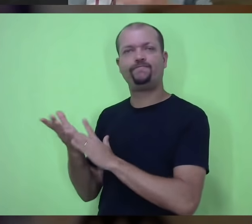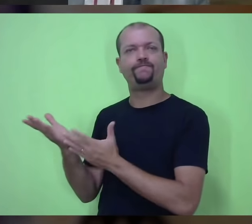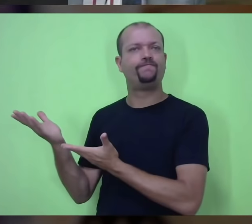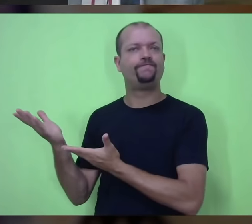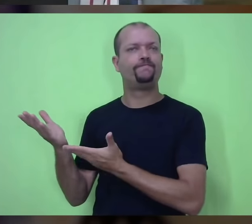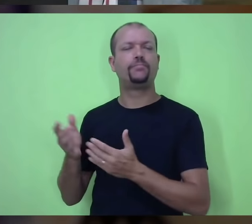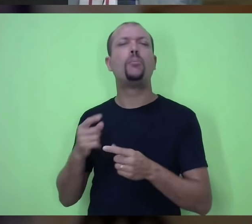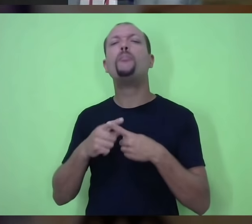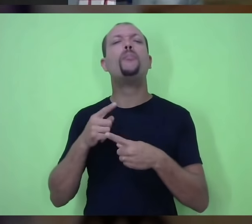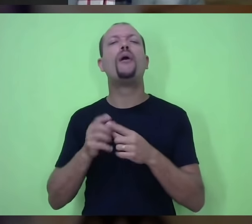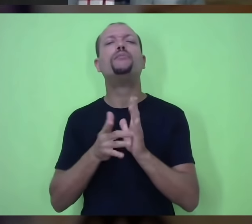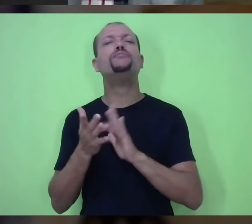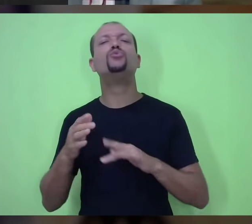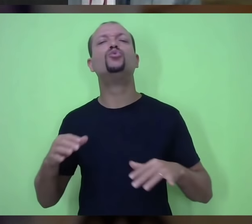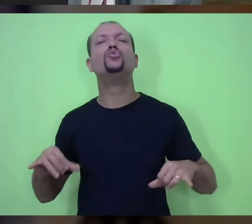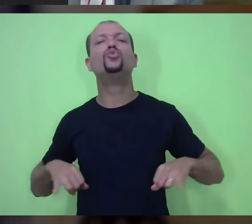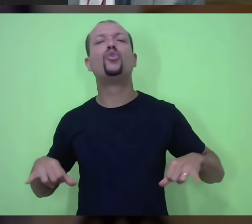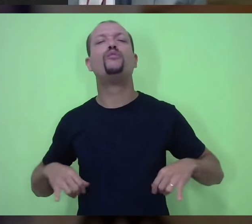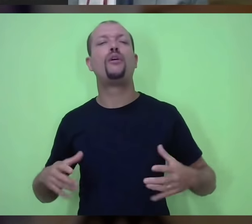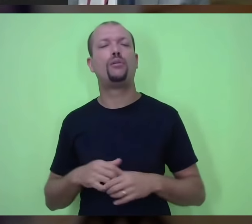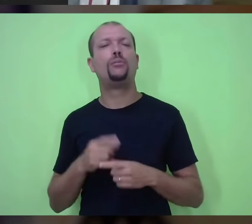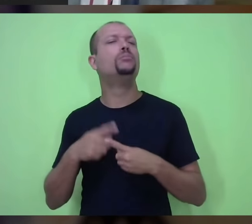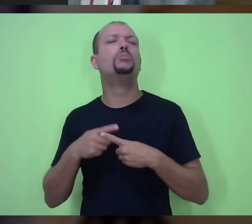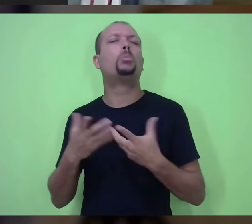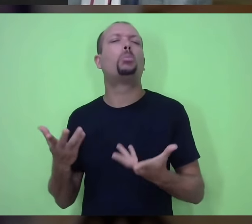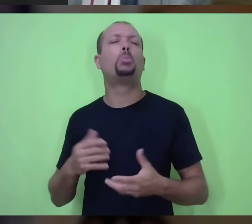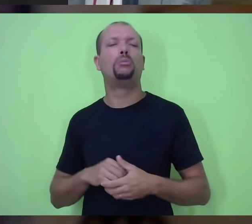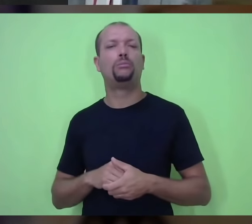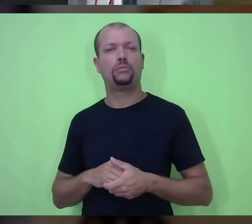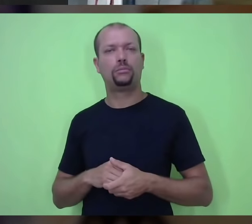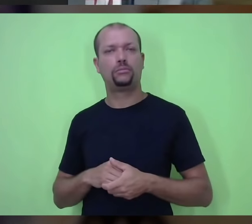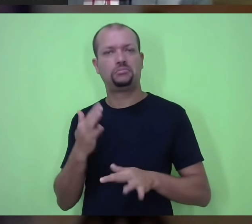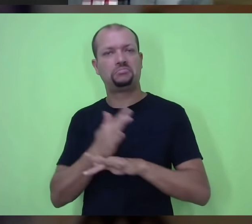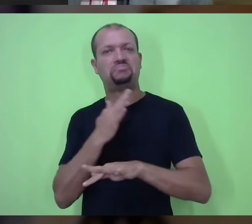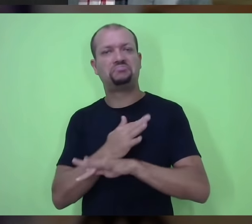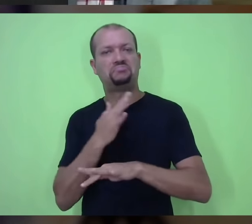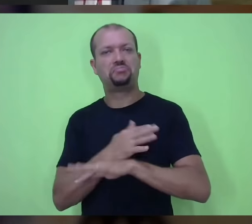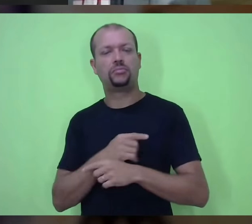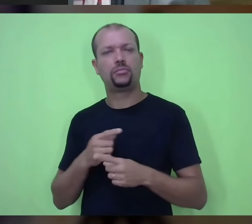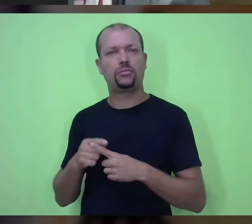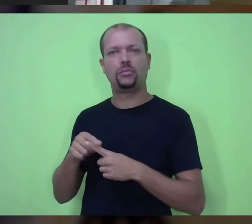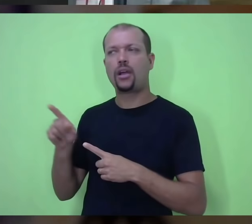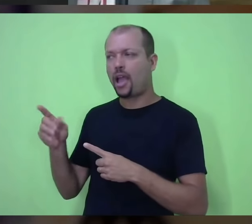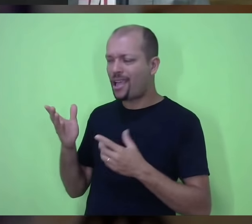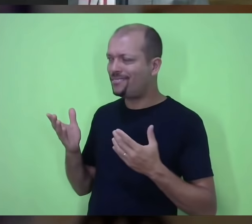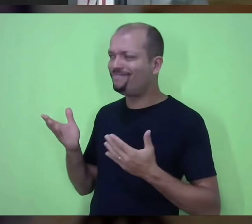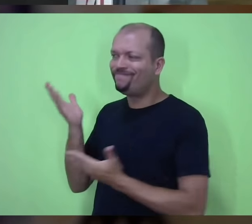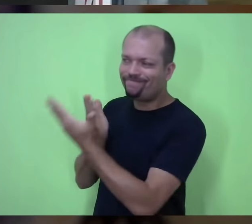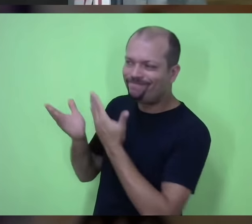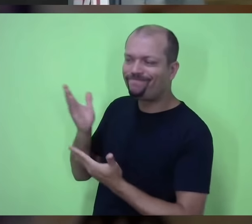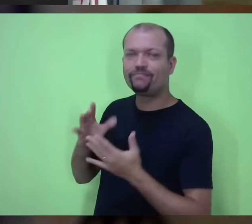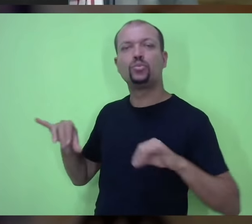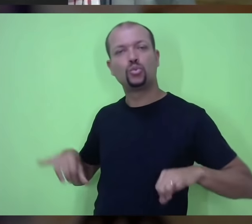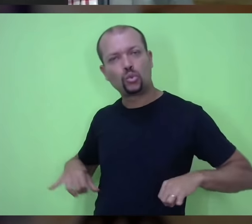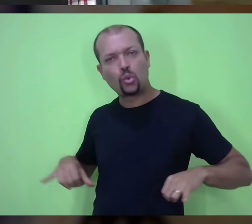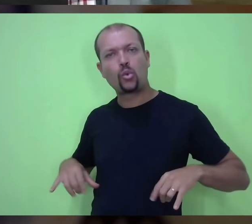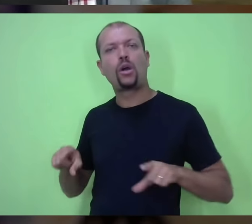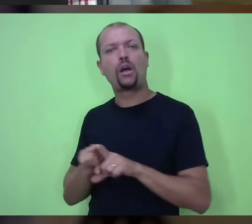Cristo? Qual era a função do sofrimento? Ele é visto como servo sofredor, né,